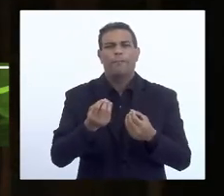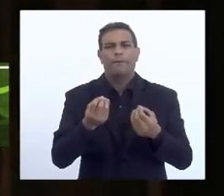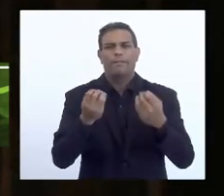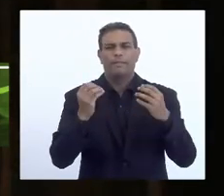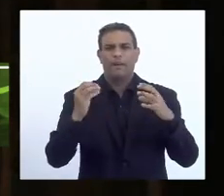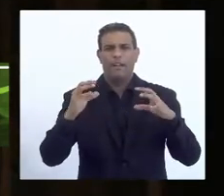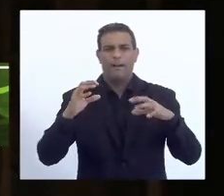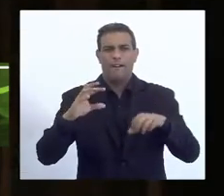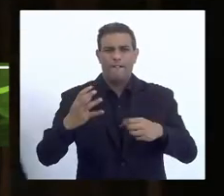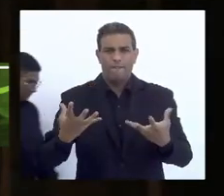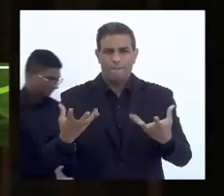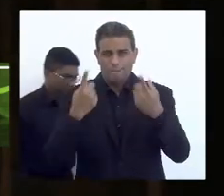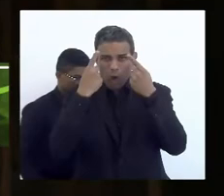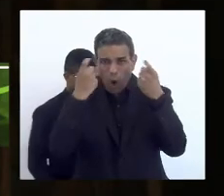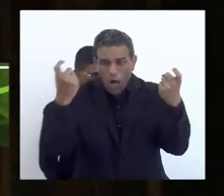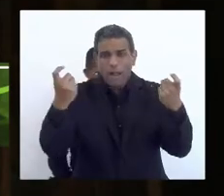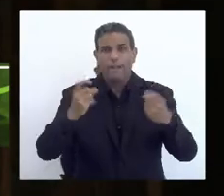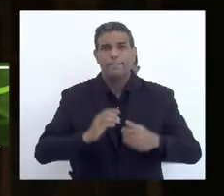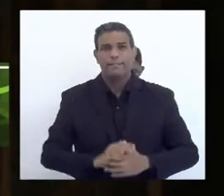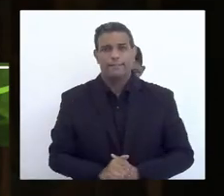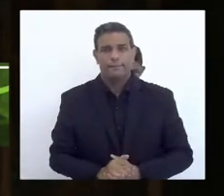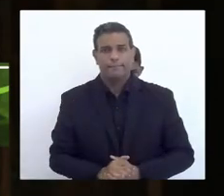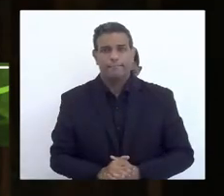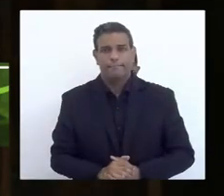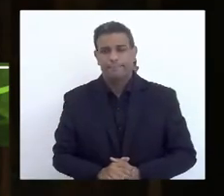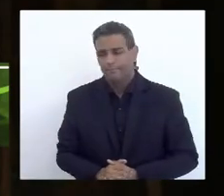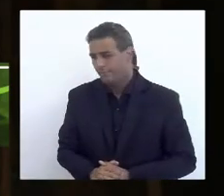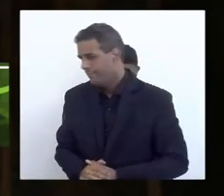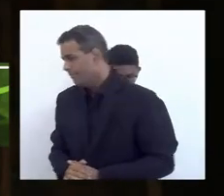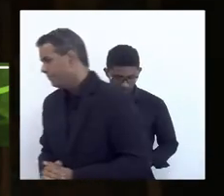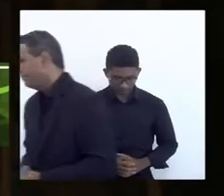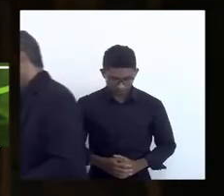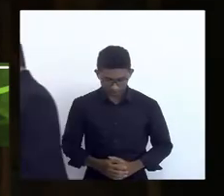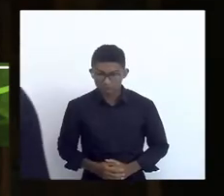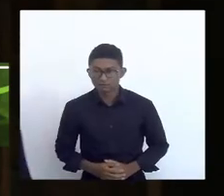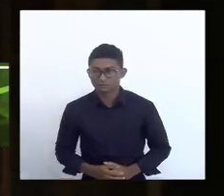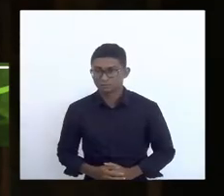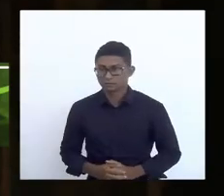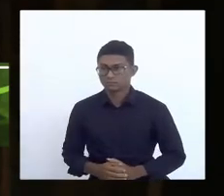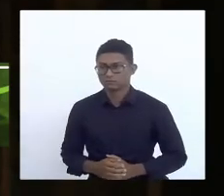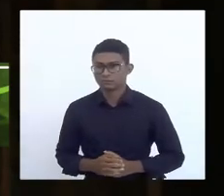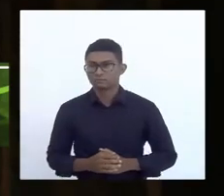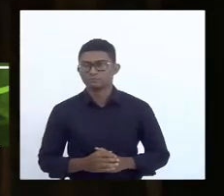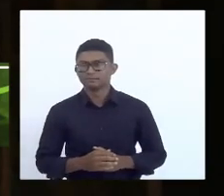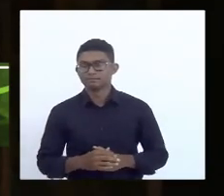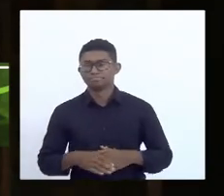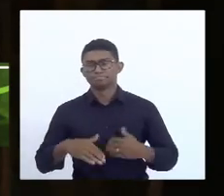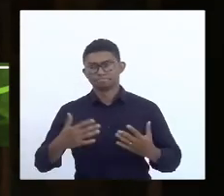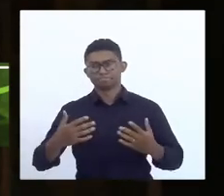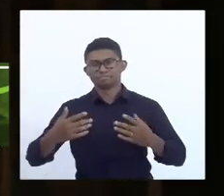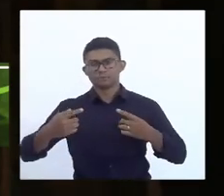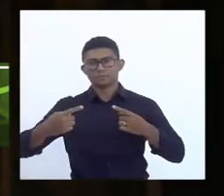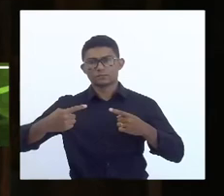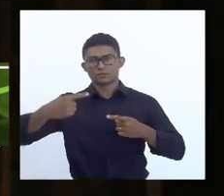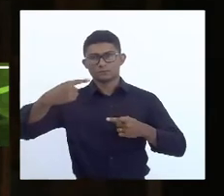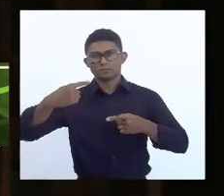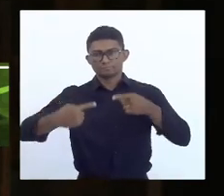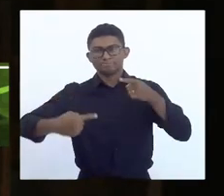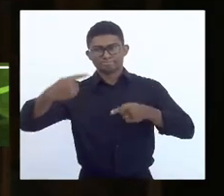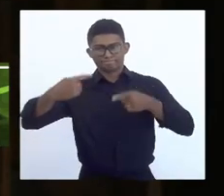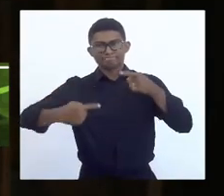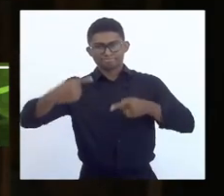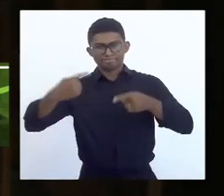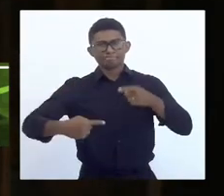violência. O que eu quero dizer aqui é que nós precisamos desnaturalizar e compreender que a política, sim, hiperboliza